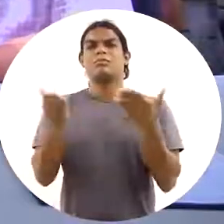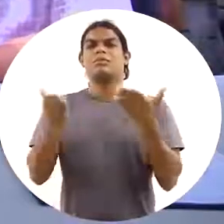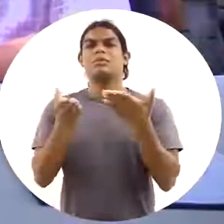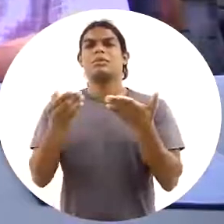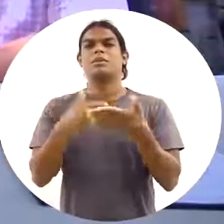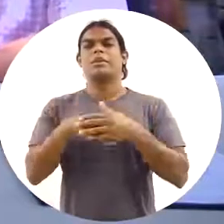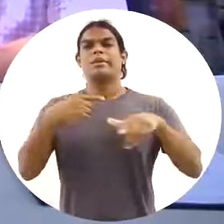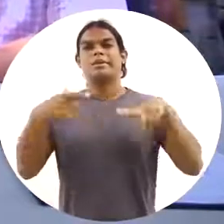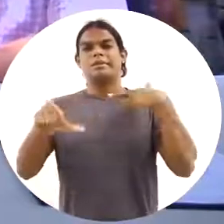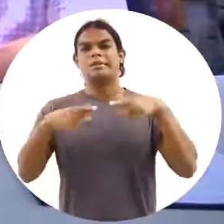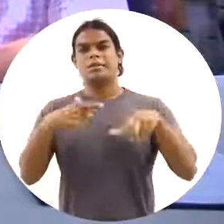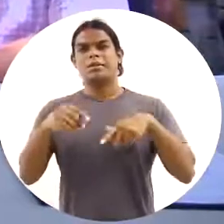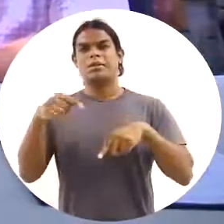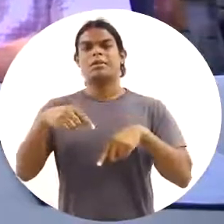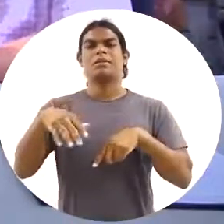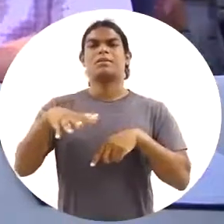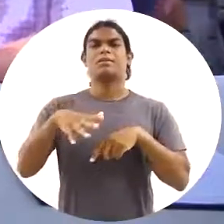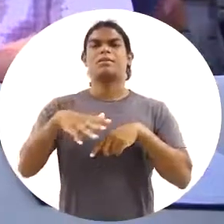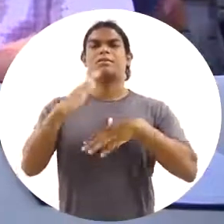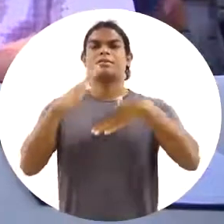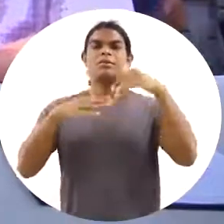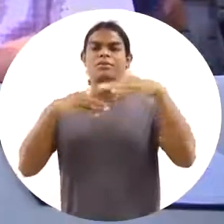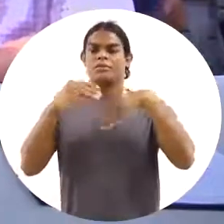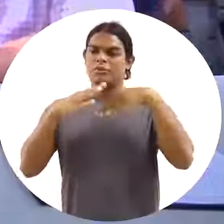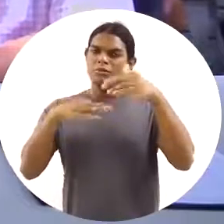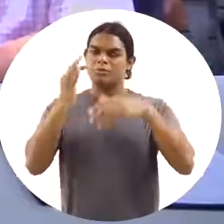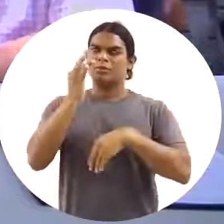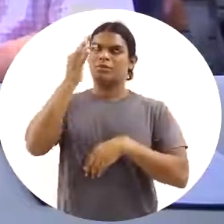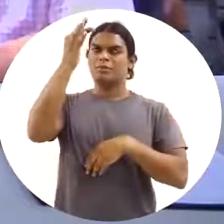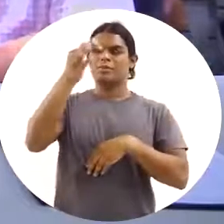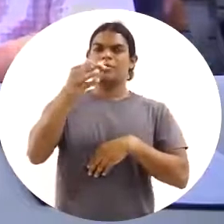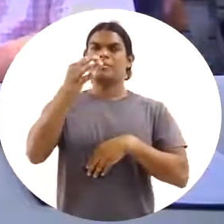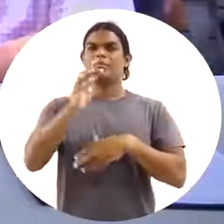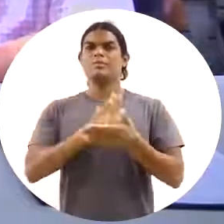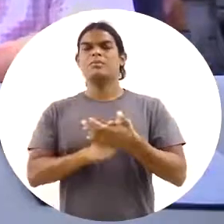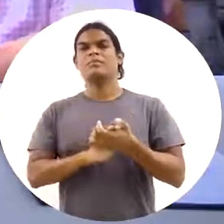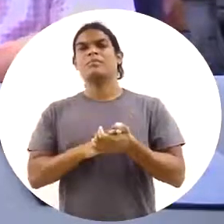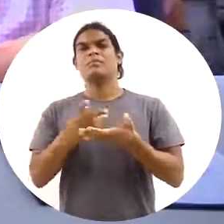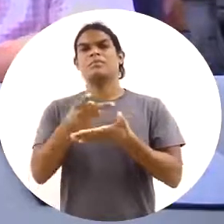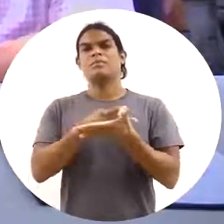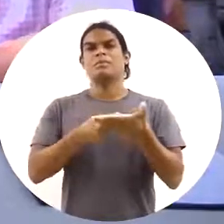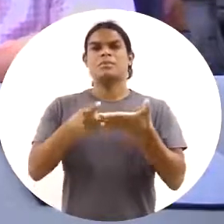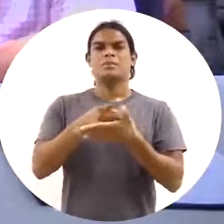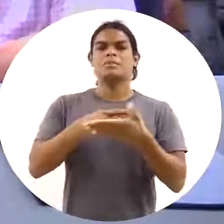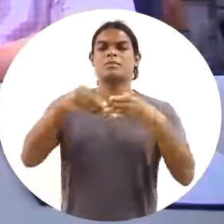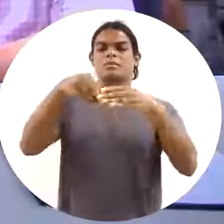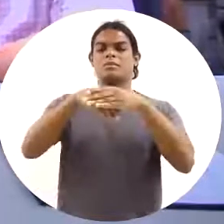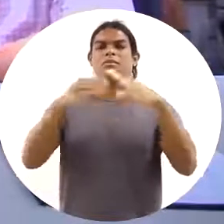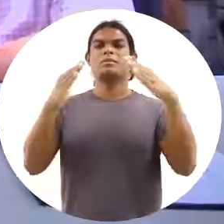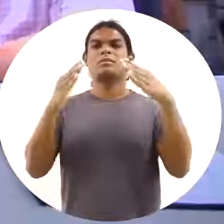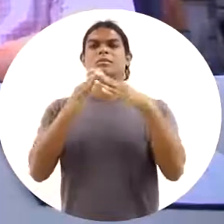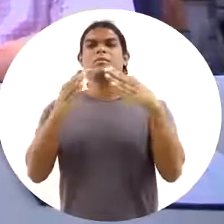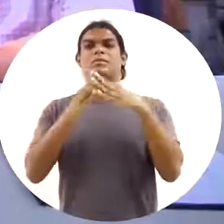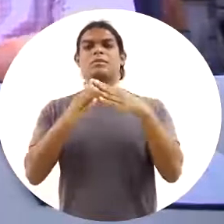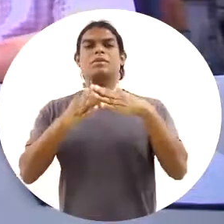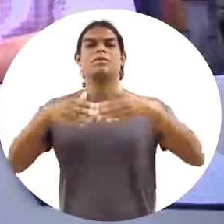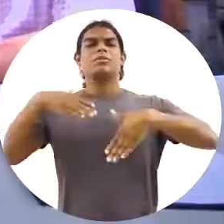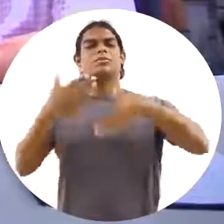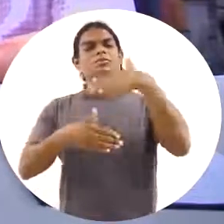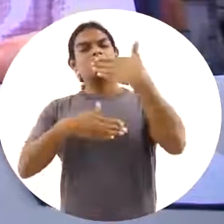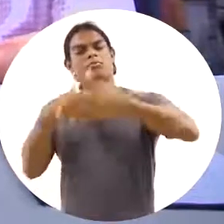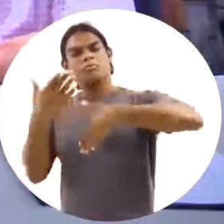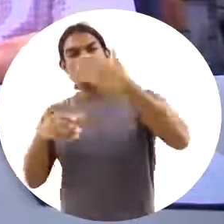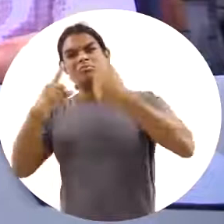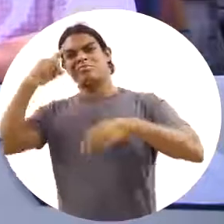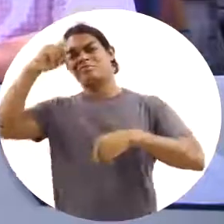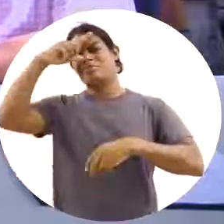nessa carreira de design de interiores, né? A gente sabe que cada ano que passa, cada momento que passa, a complexidade